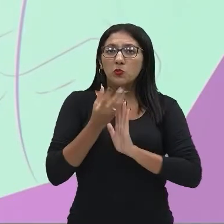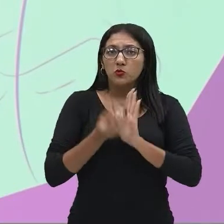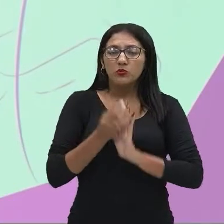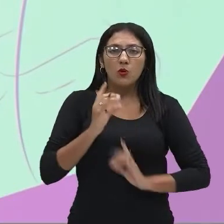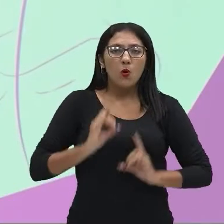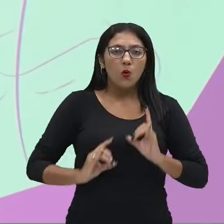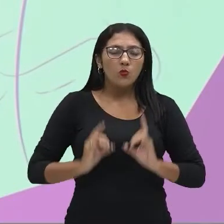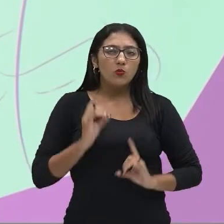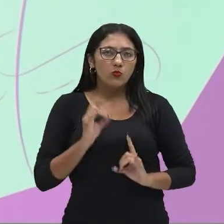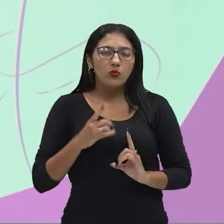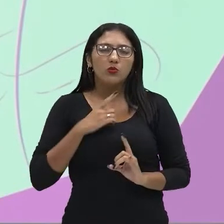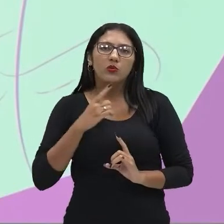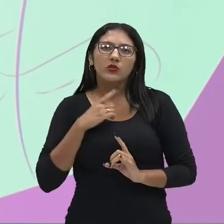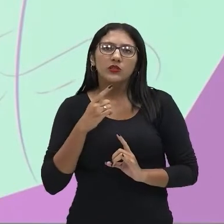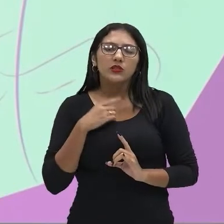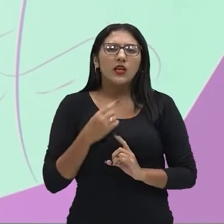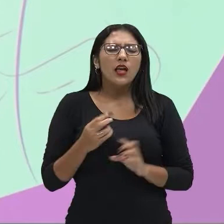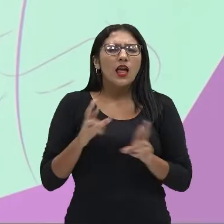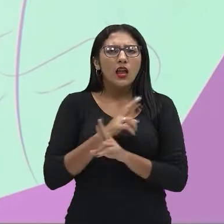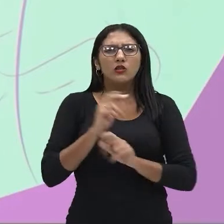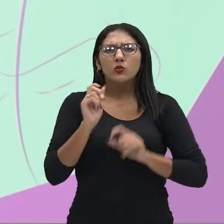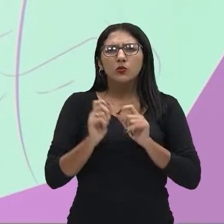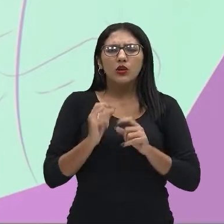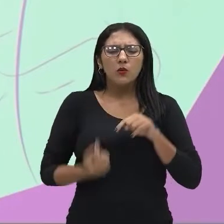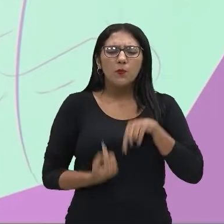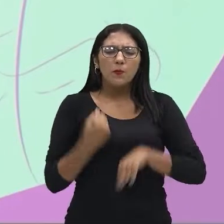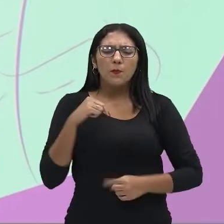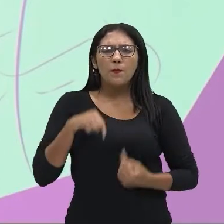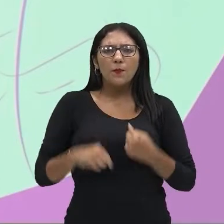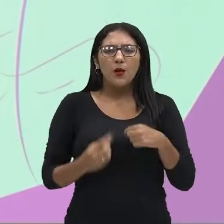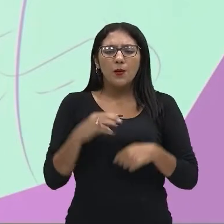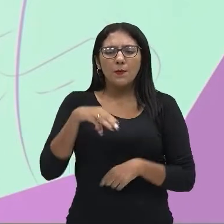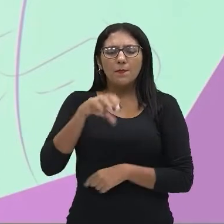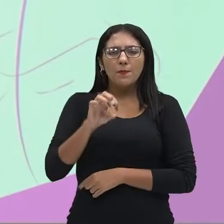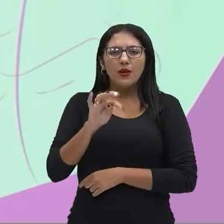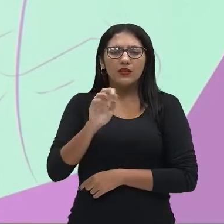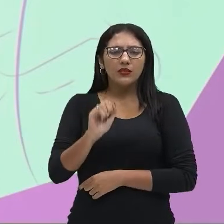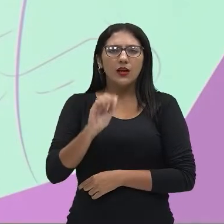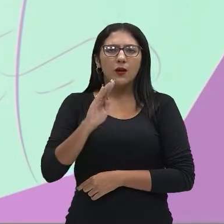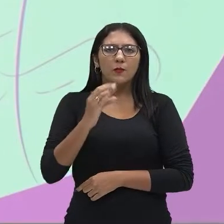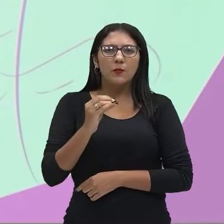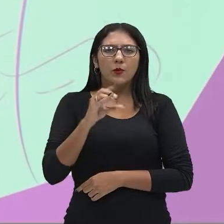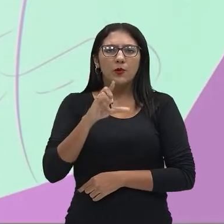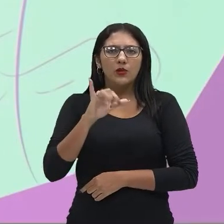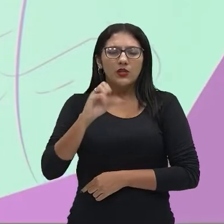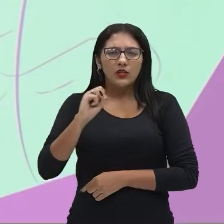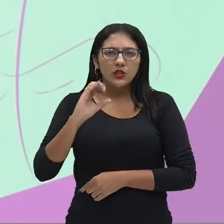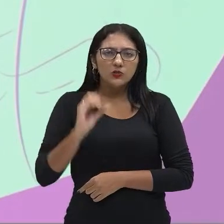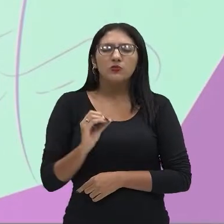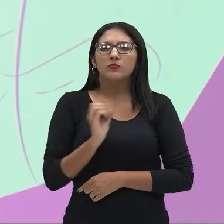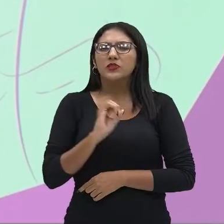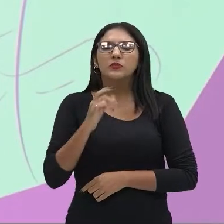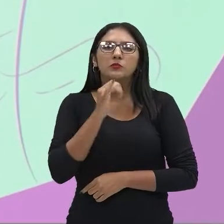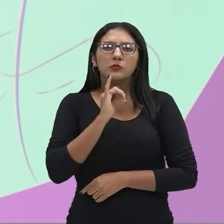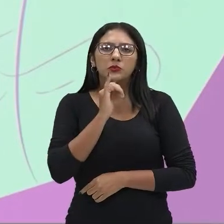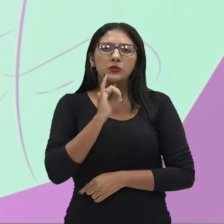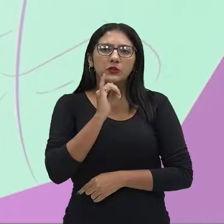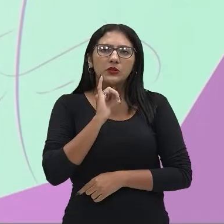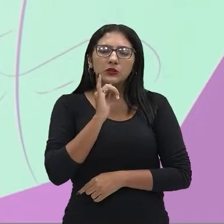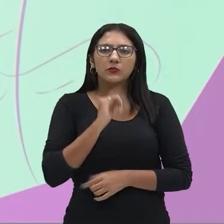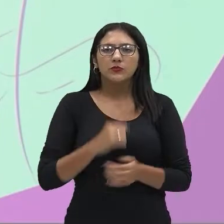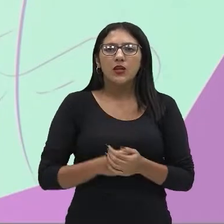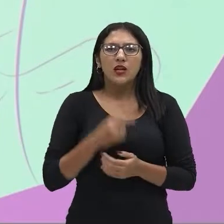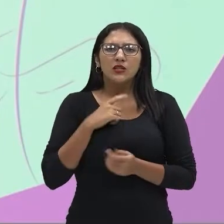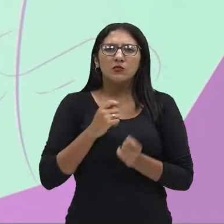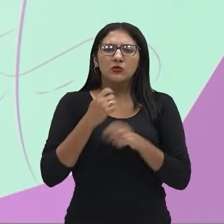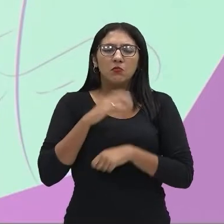que atuam no nosso metabolismo. Professor, o que é metabolismo? Metabolismo é o ritmo do nosso corpo, tá? O metabolismo ele pode